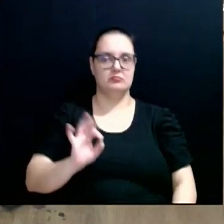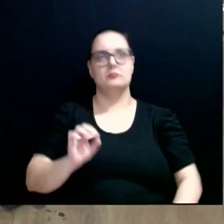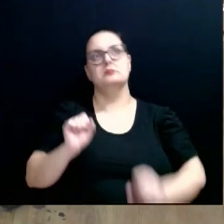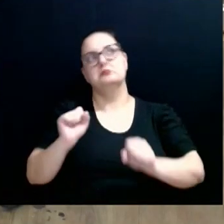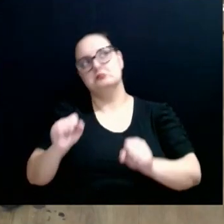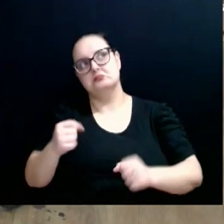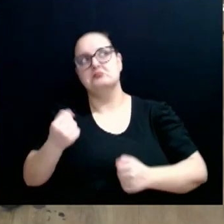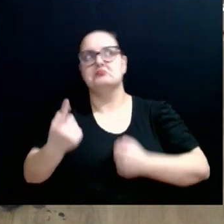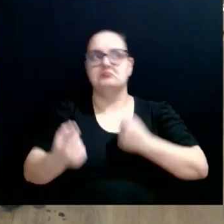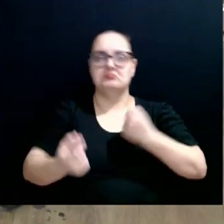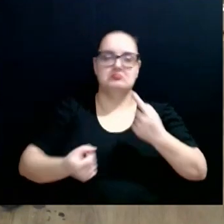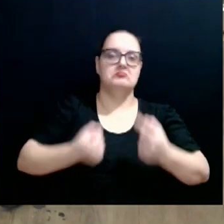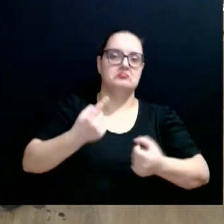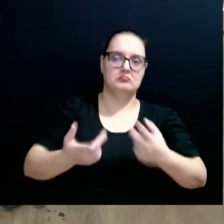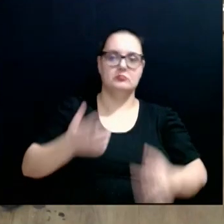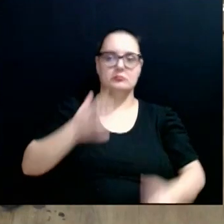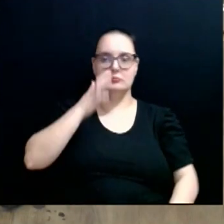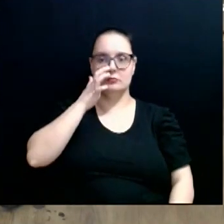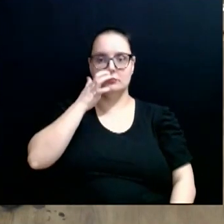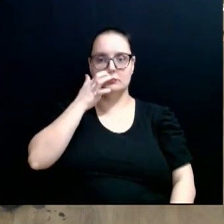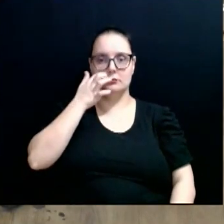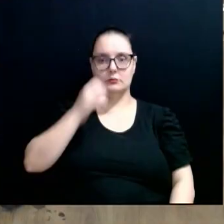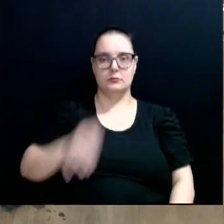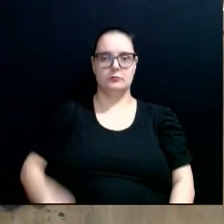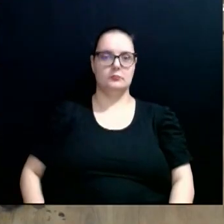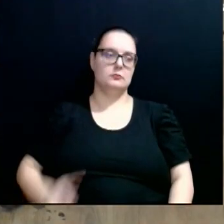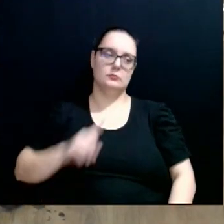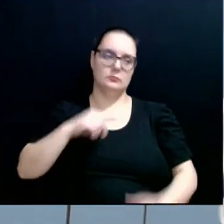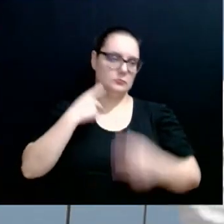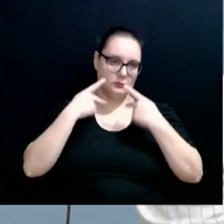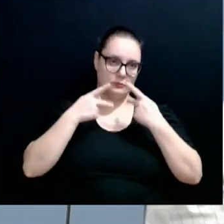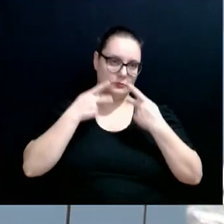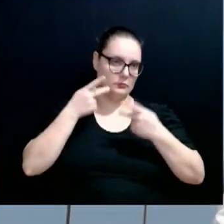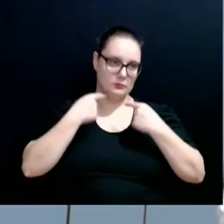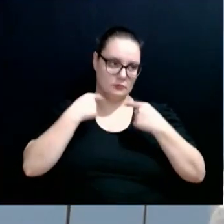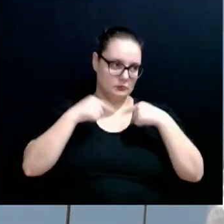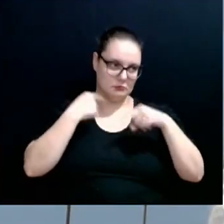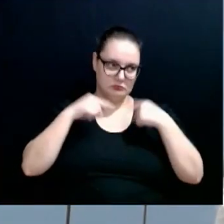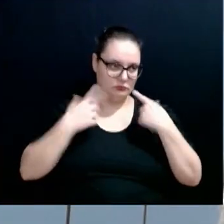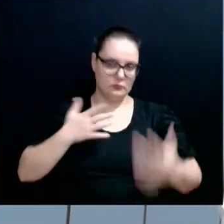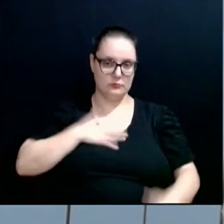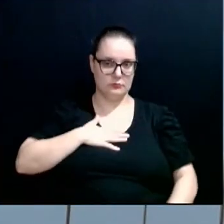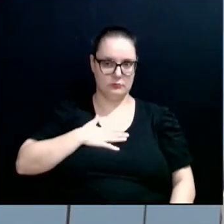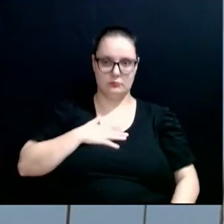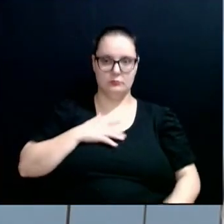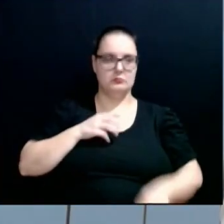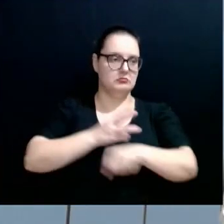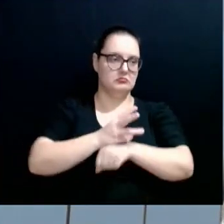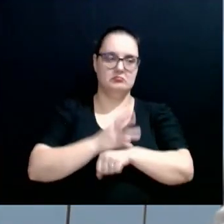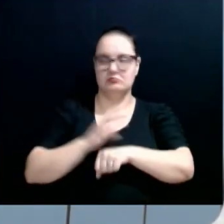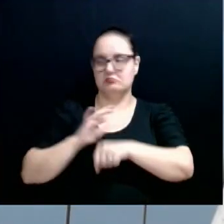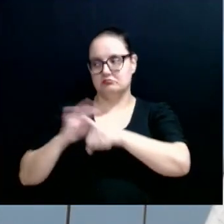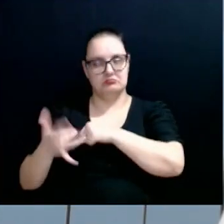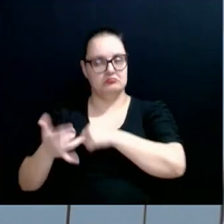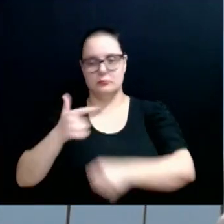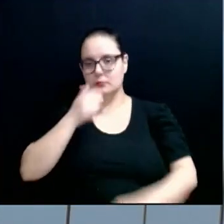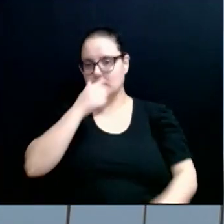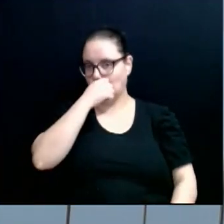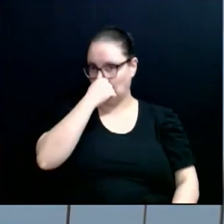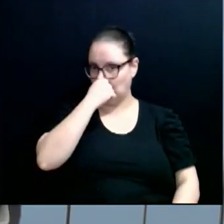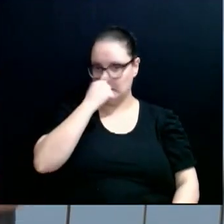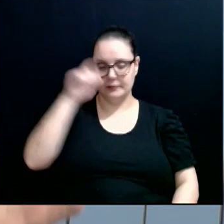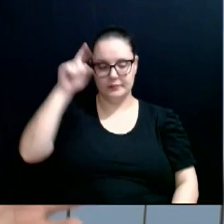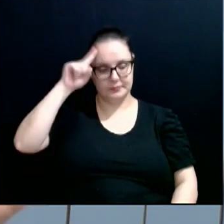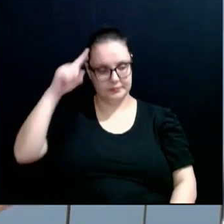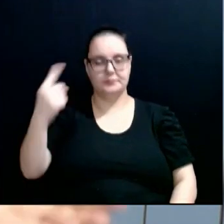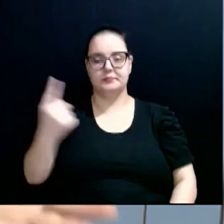outro, aí acabaram não me comunicando via WhatsApp nem rede social. Mas todo dia eu tinha uma pessoa me falando e hoje